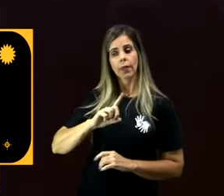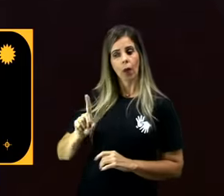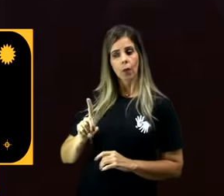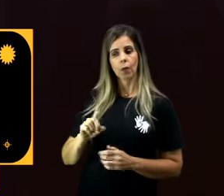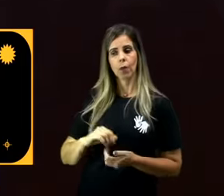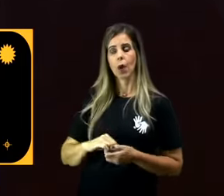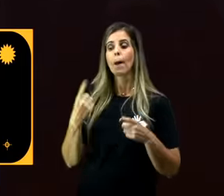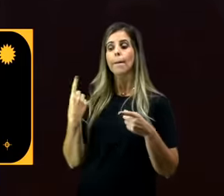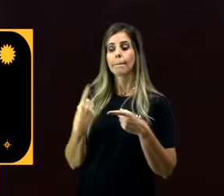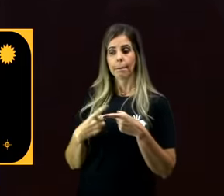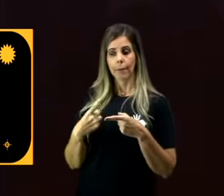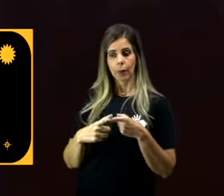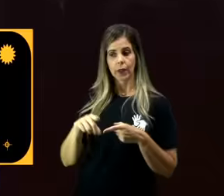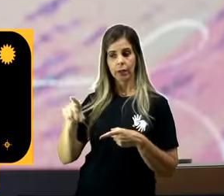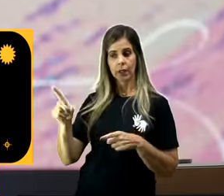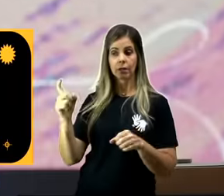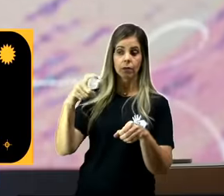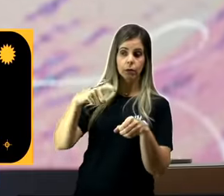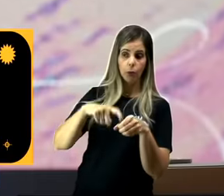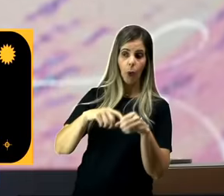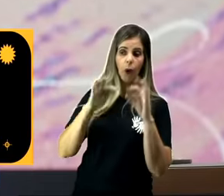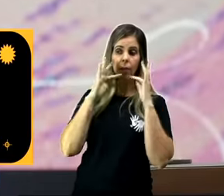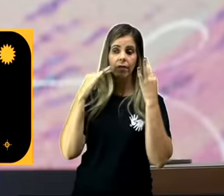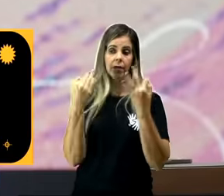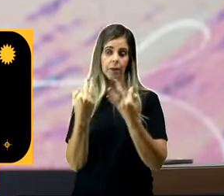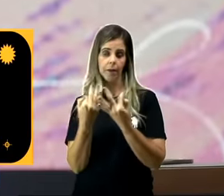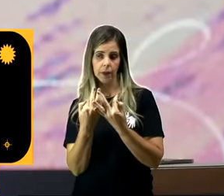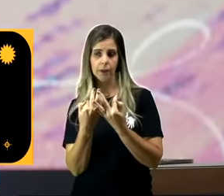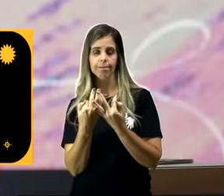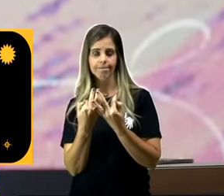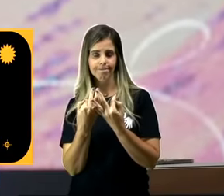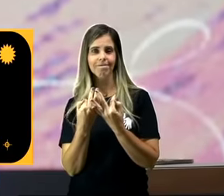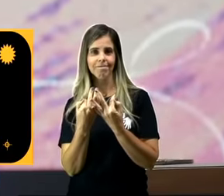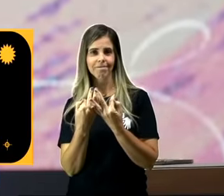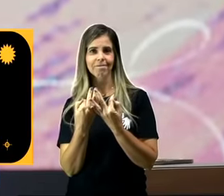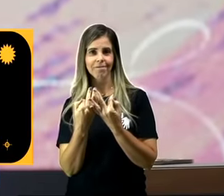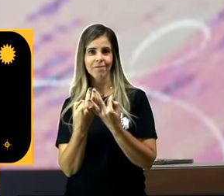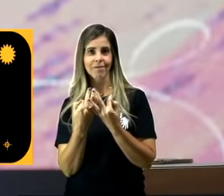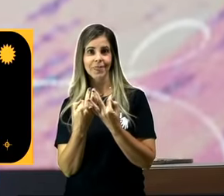vou fazer contigo vai assustar 10 cidades.